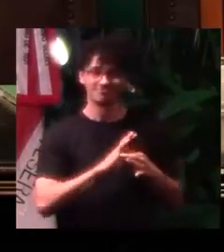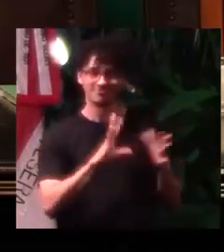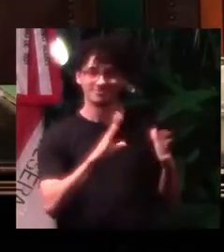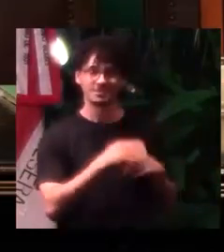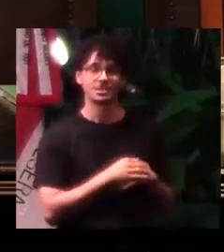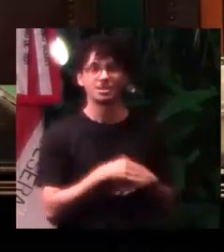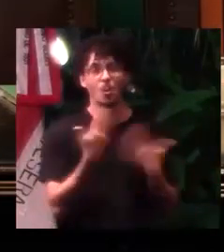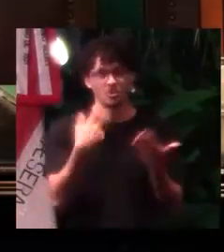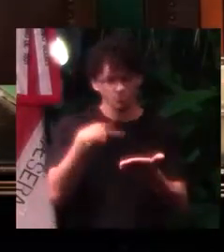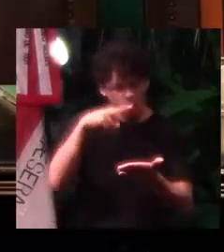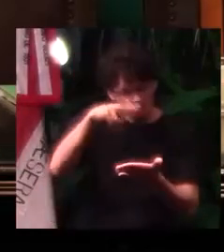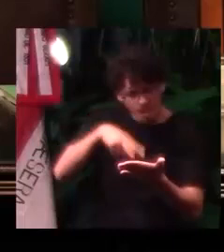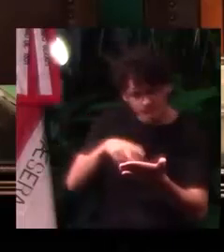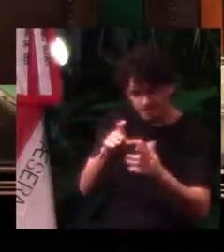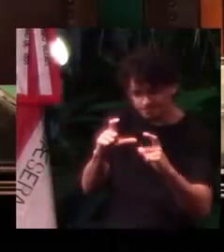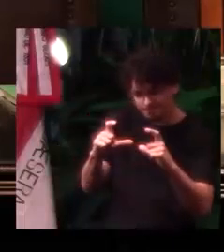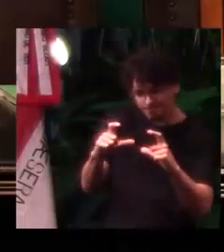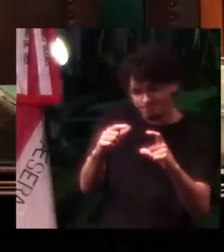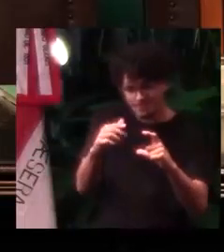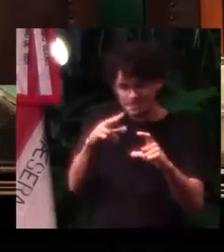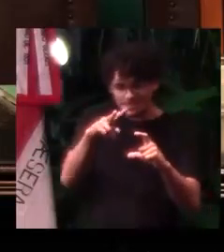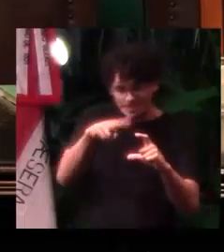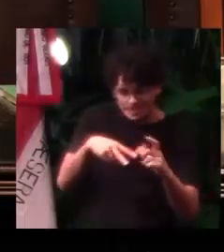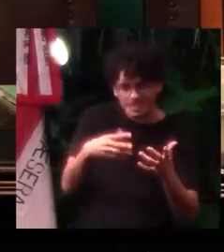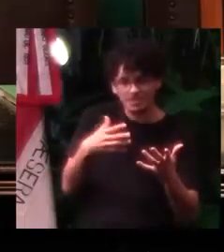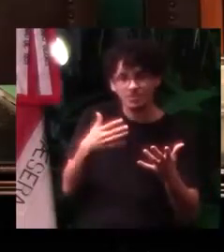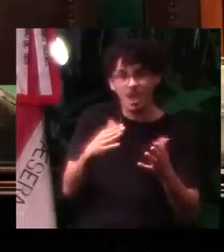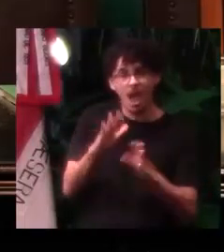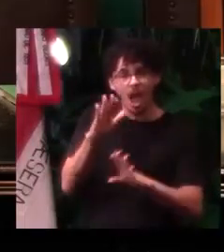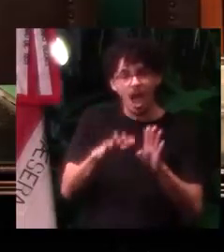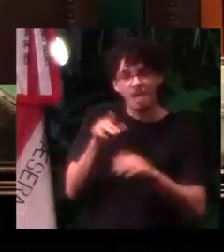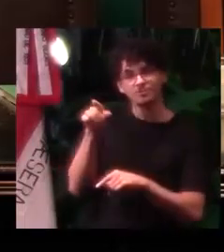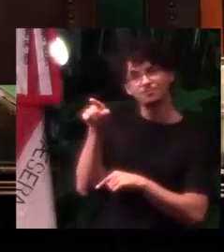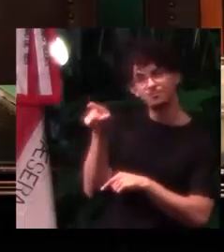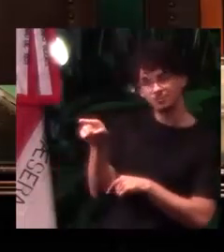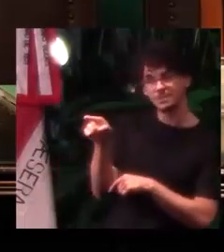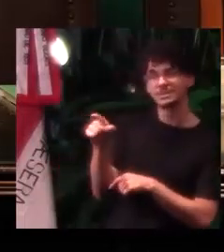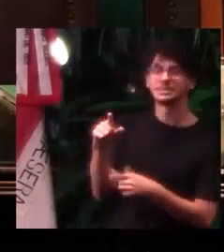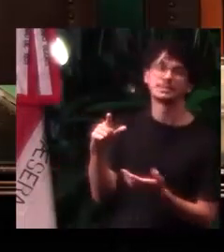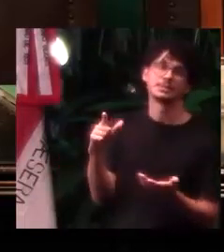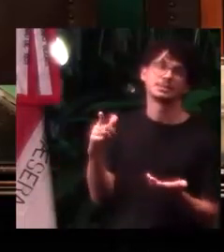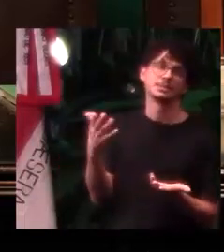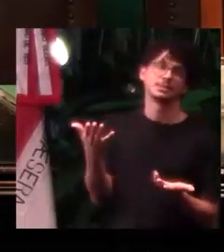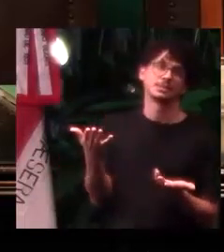um parágrafo desses, pode ser que você tenha uma percepção